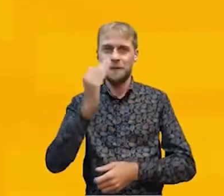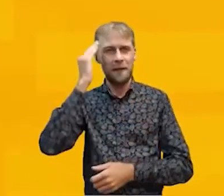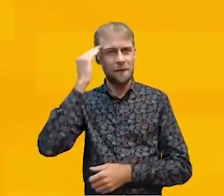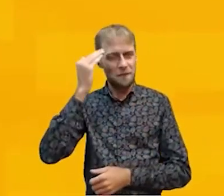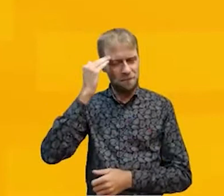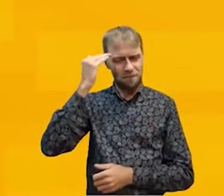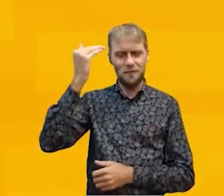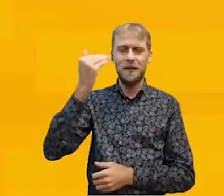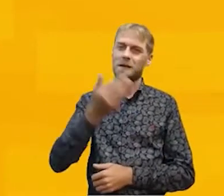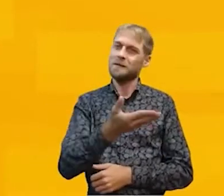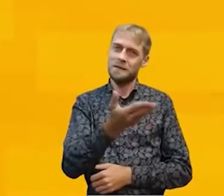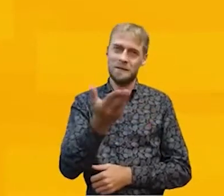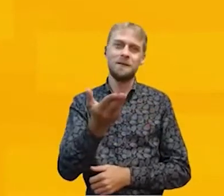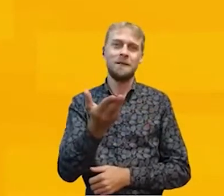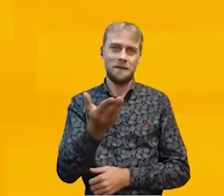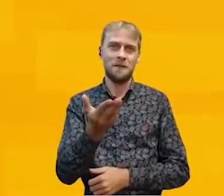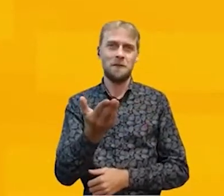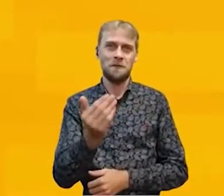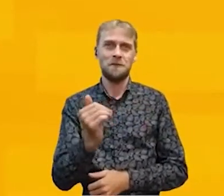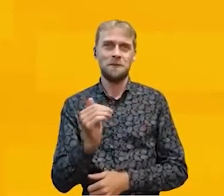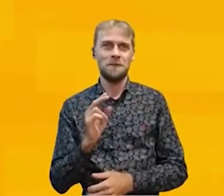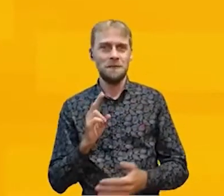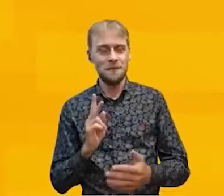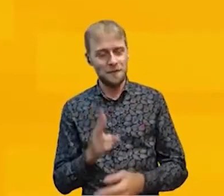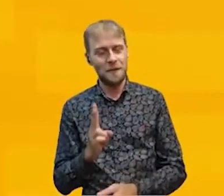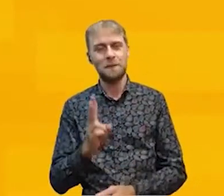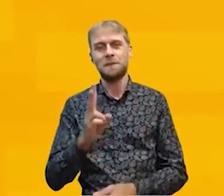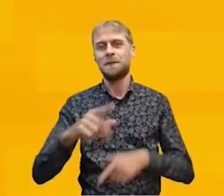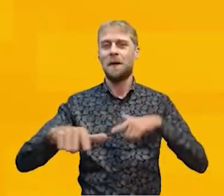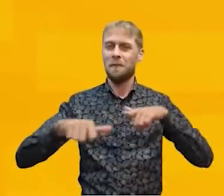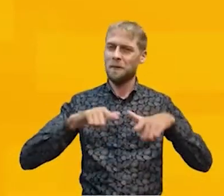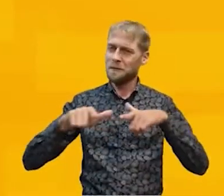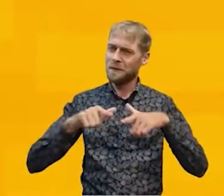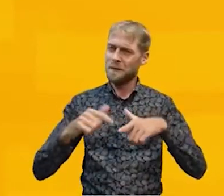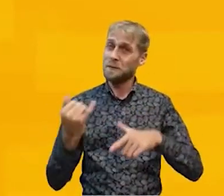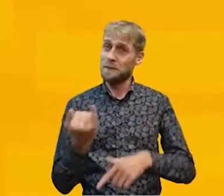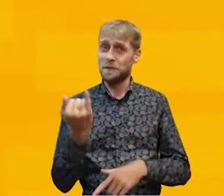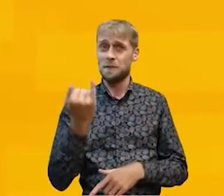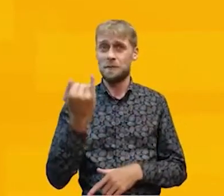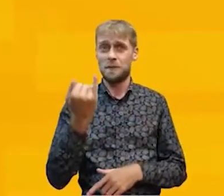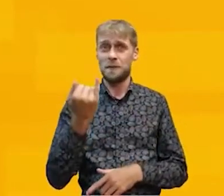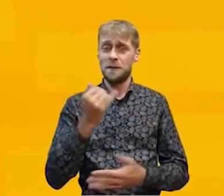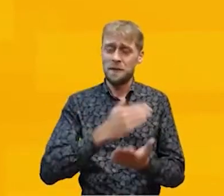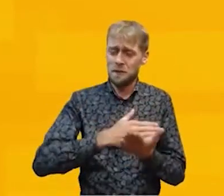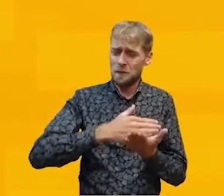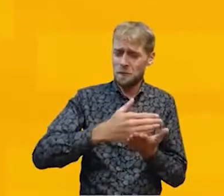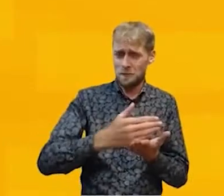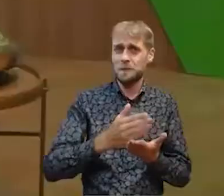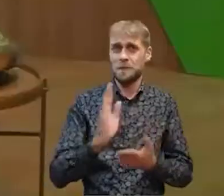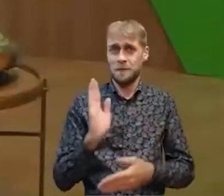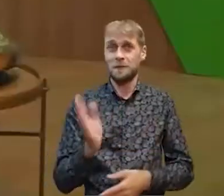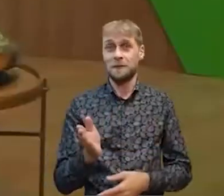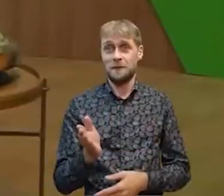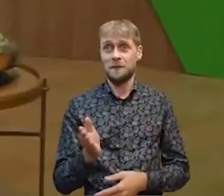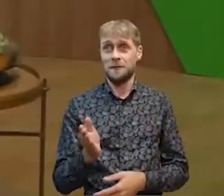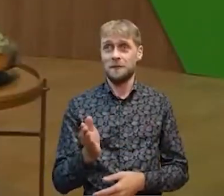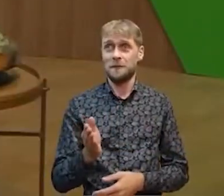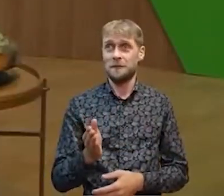fã seu, né? A gente tem feito um trabalho bem interessante desde o início. Foi uma conversa